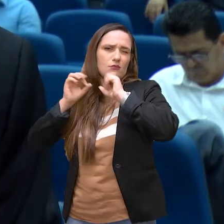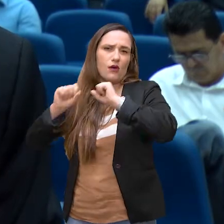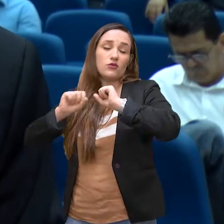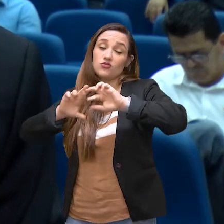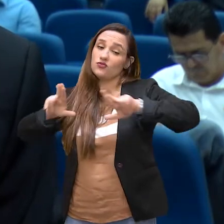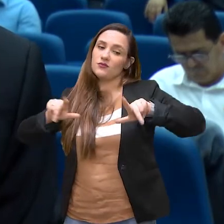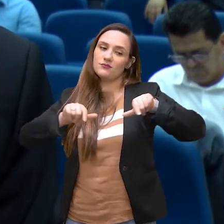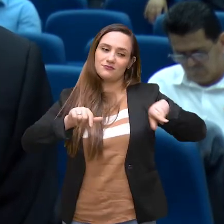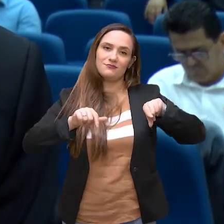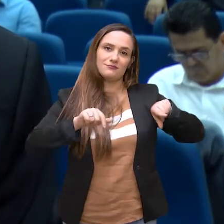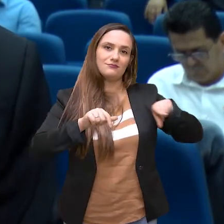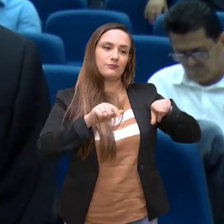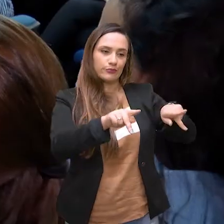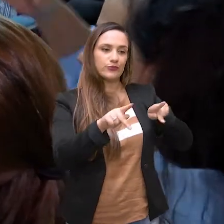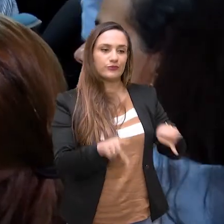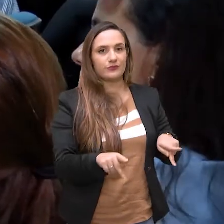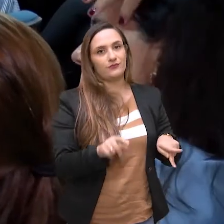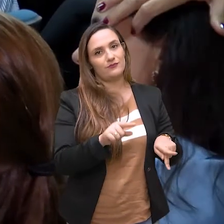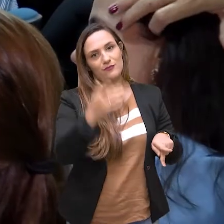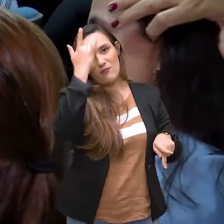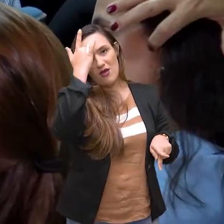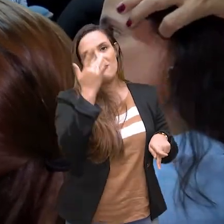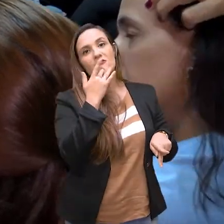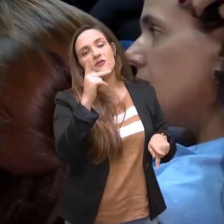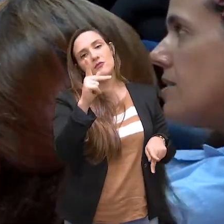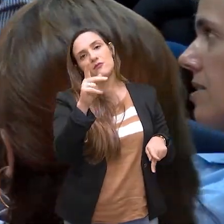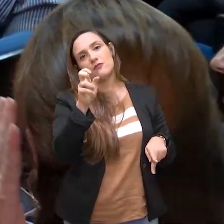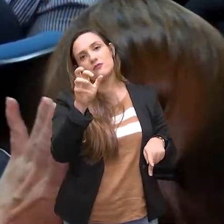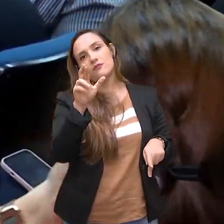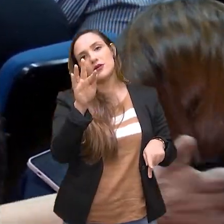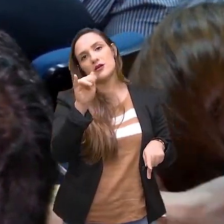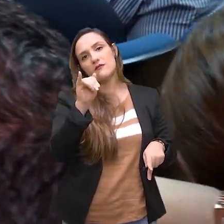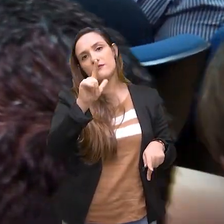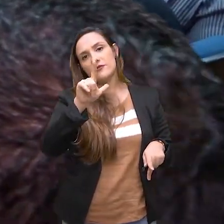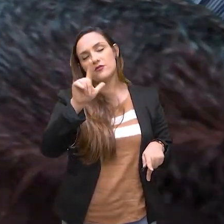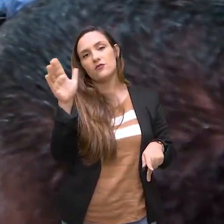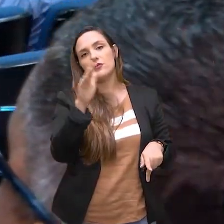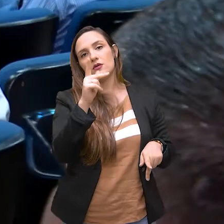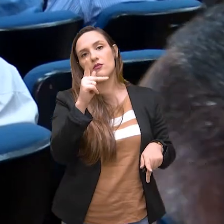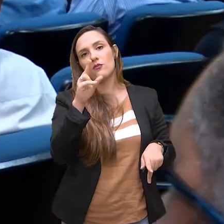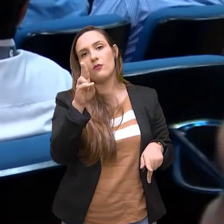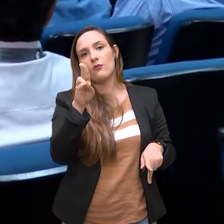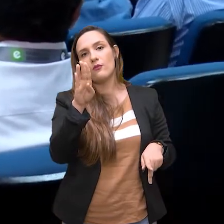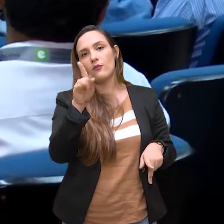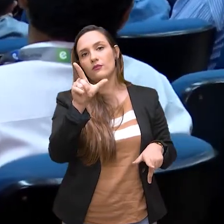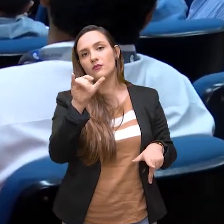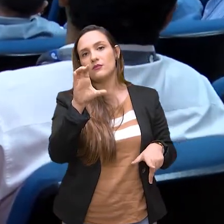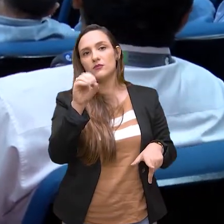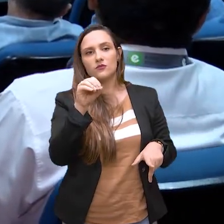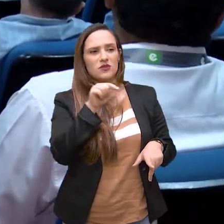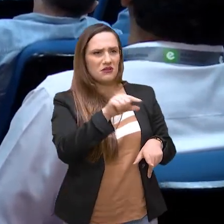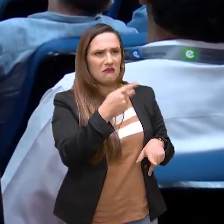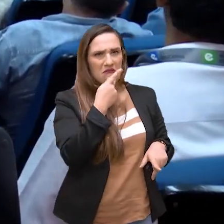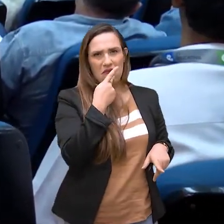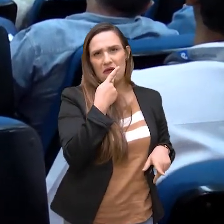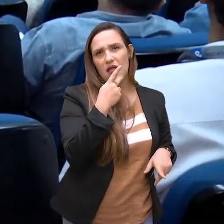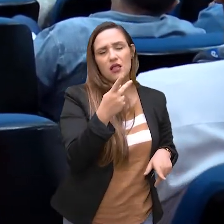que obedecido os limites legais. Nos perfis públicos, fazer manifestações